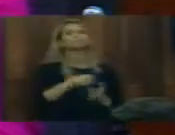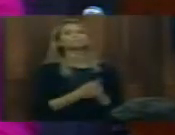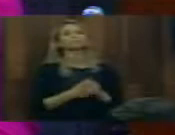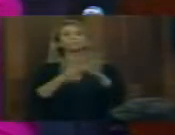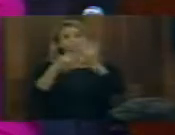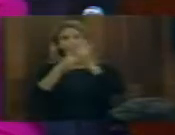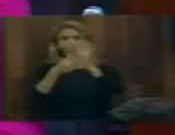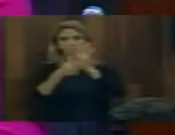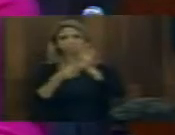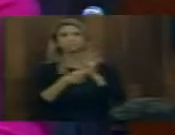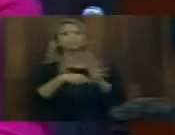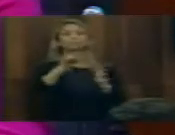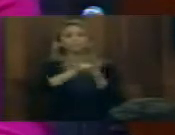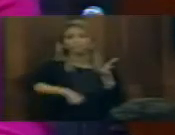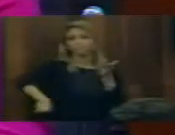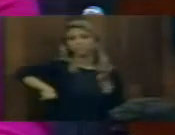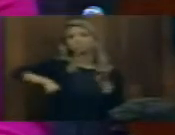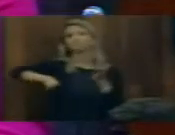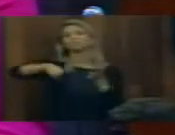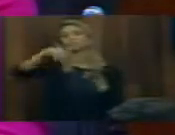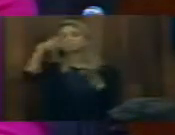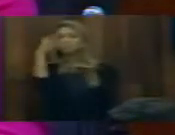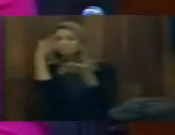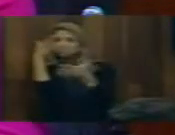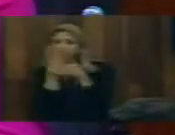veto parcial ao projeto de lei número